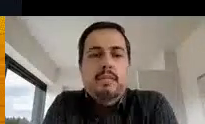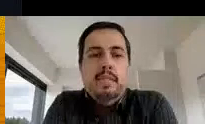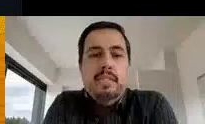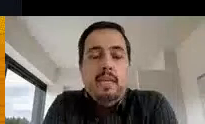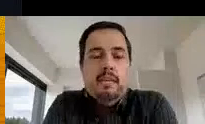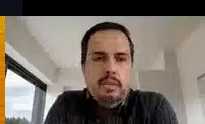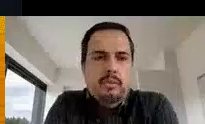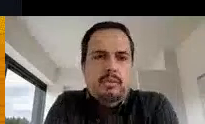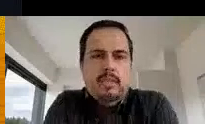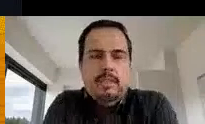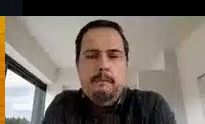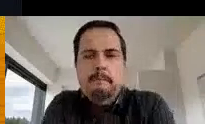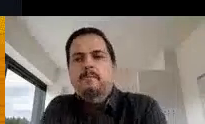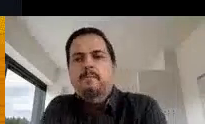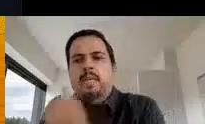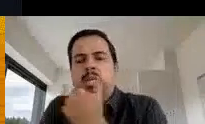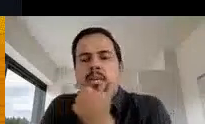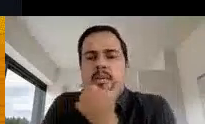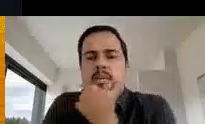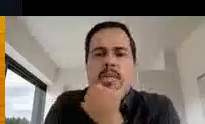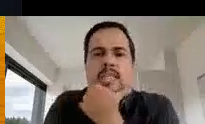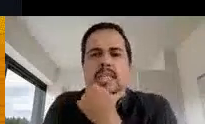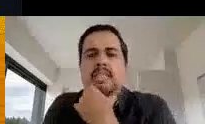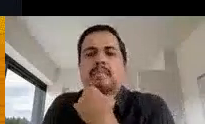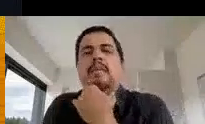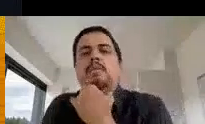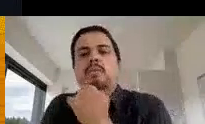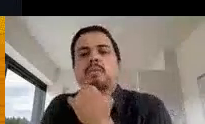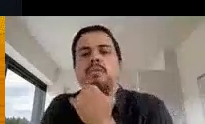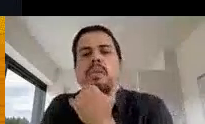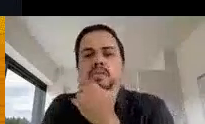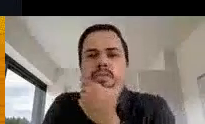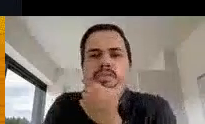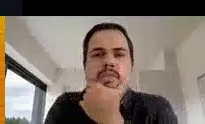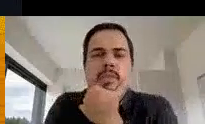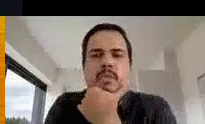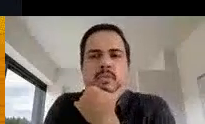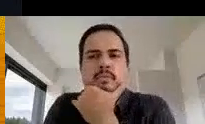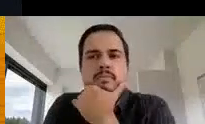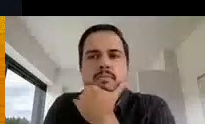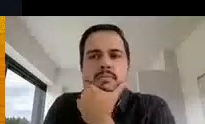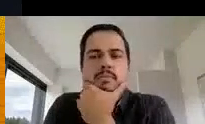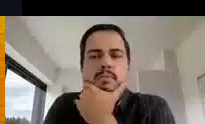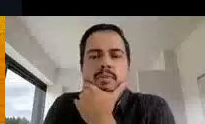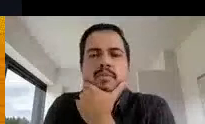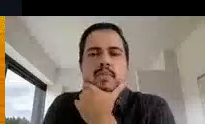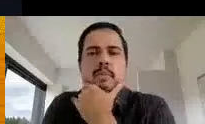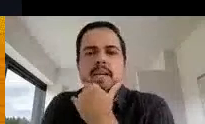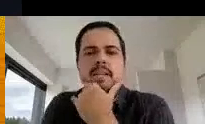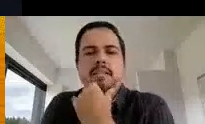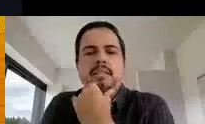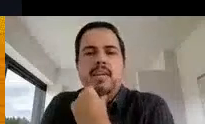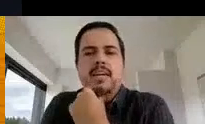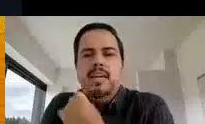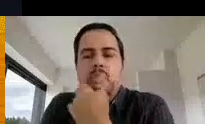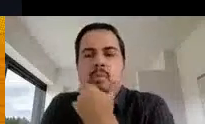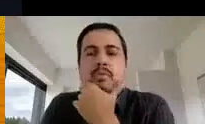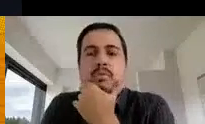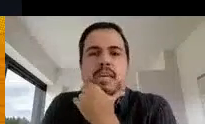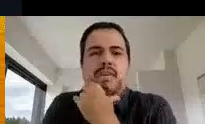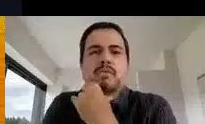ele é obrigado a investir em ações de inovação. Só que a gente também usa conceitos de inovação de um ponto de vista